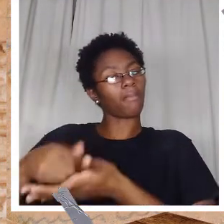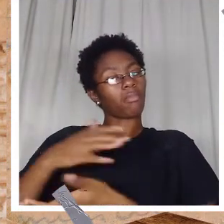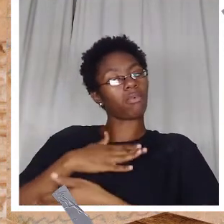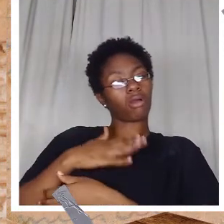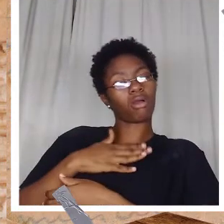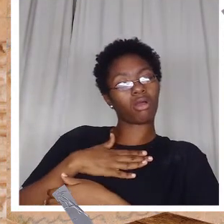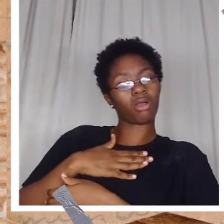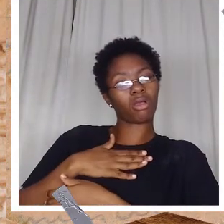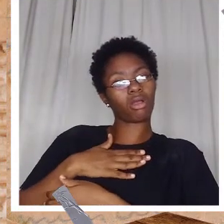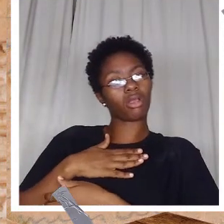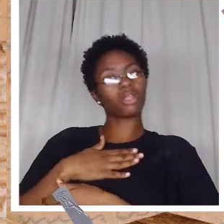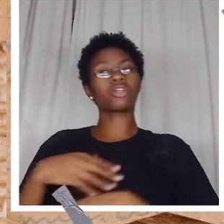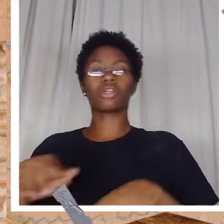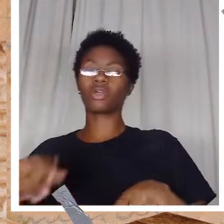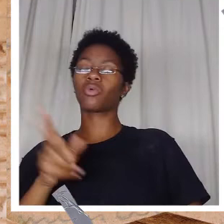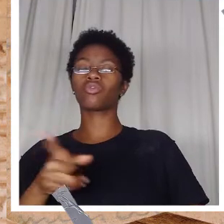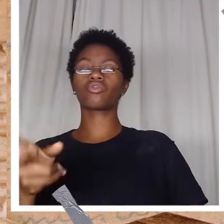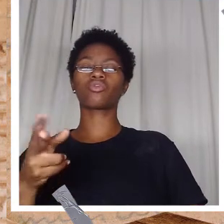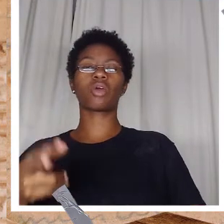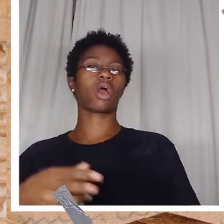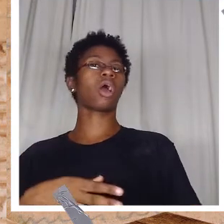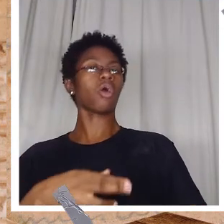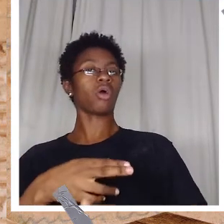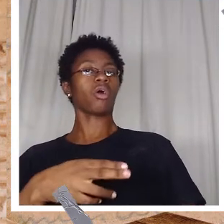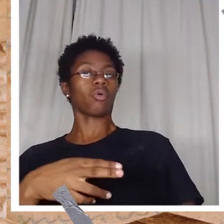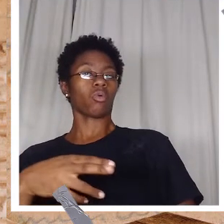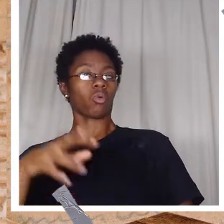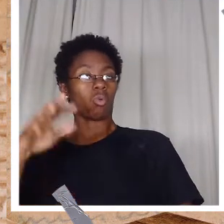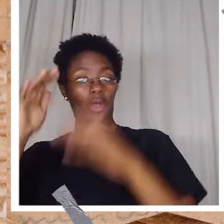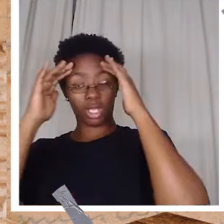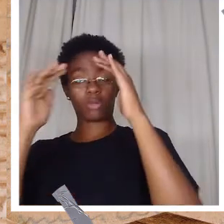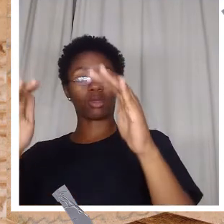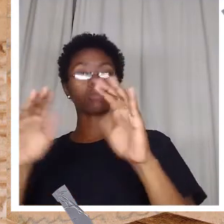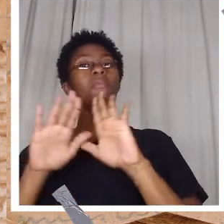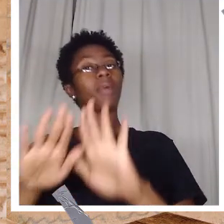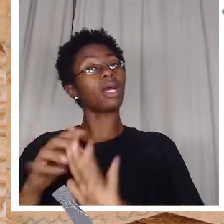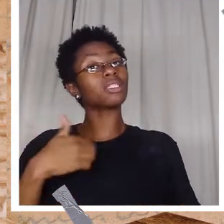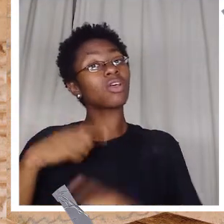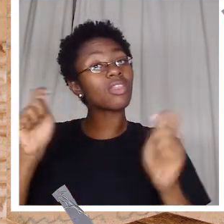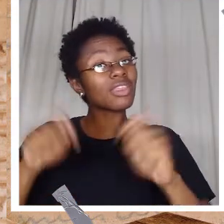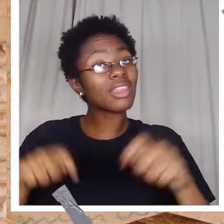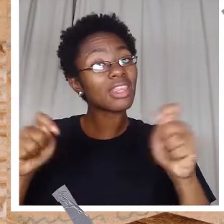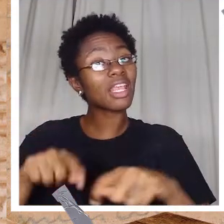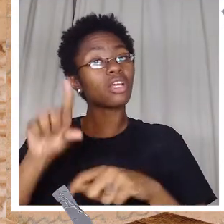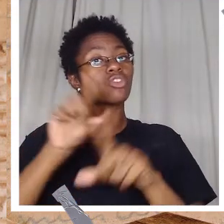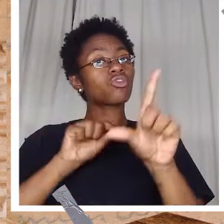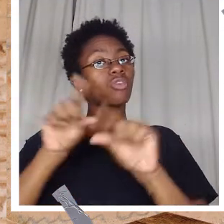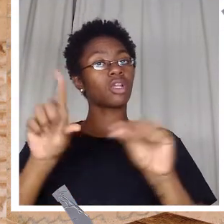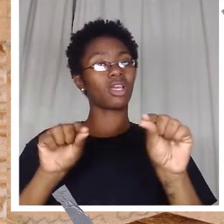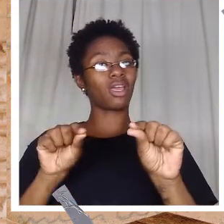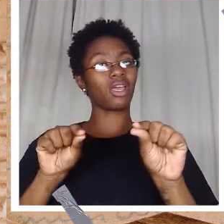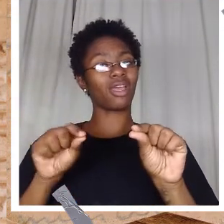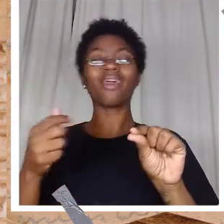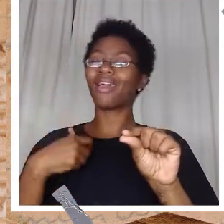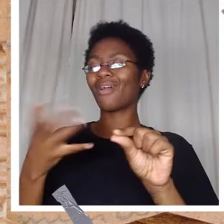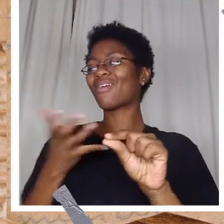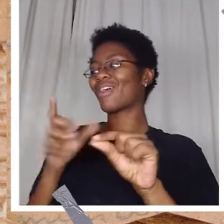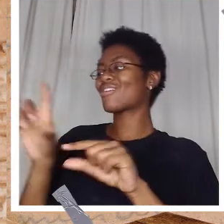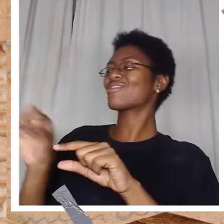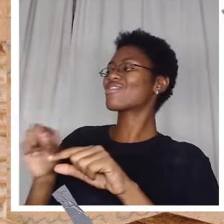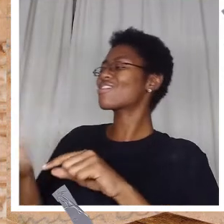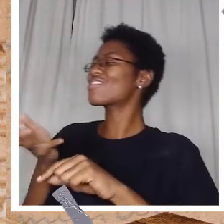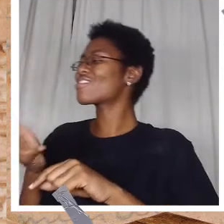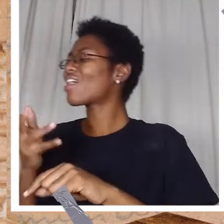dignidade. Mas quando eu posso escolher, é neste manancial que eu vou beber. São